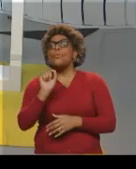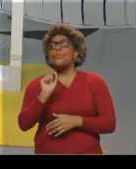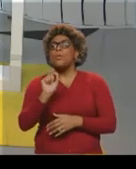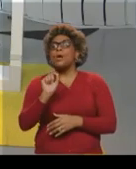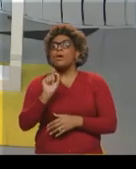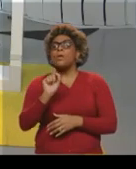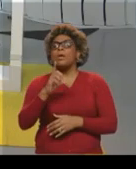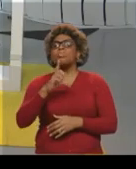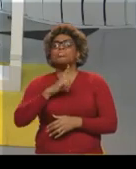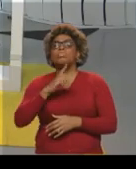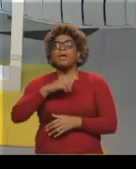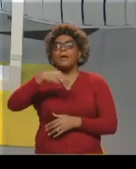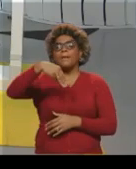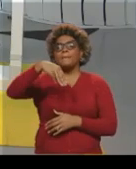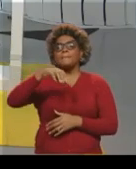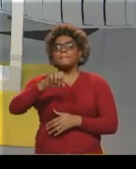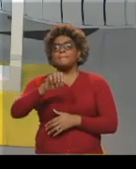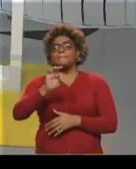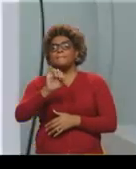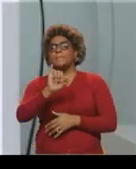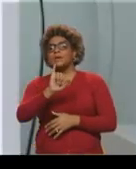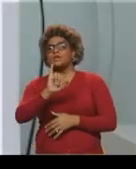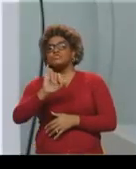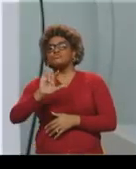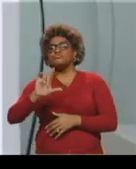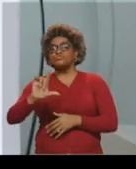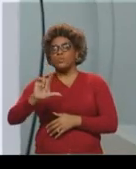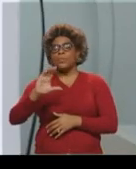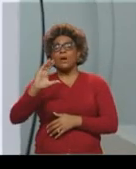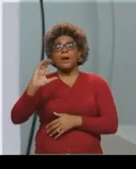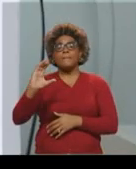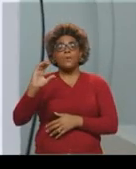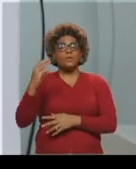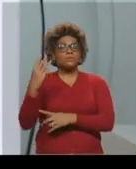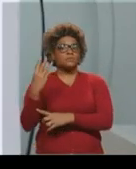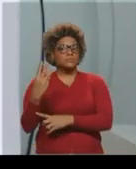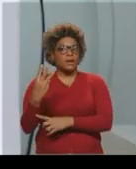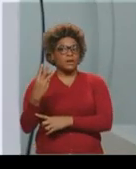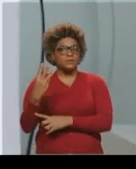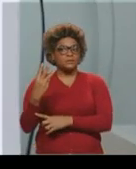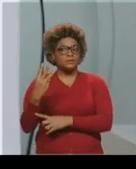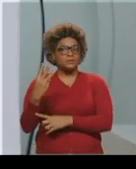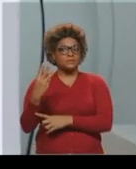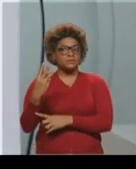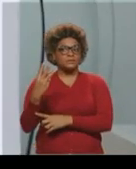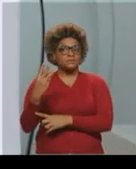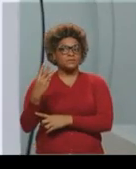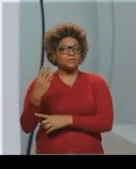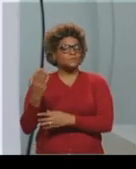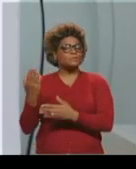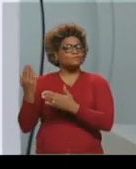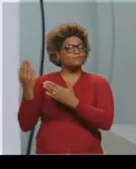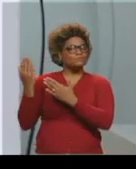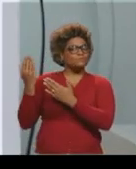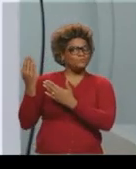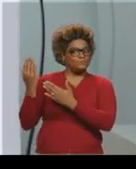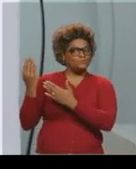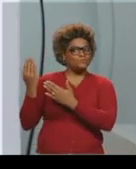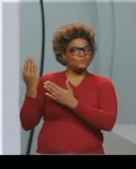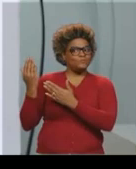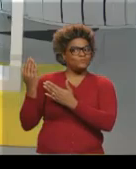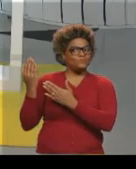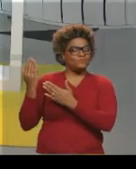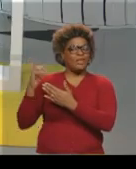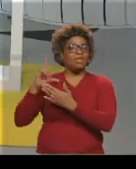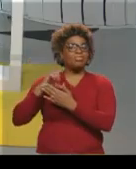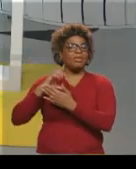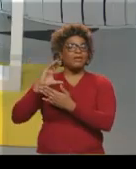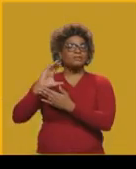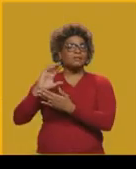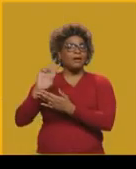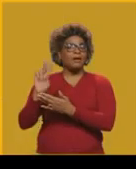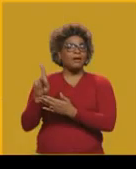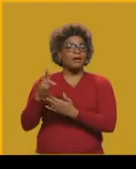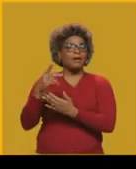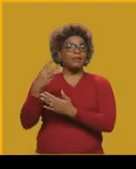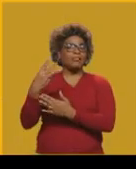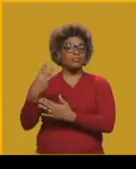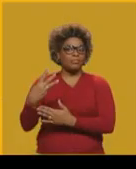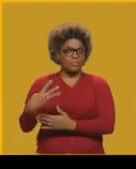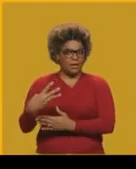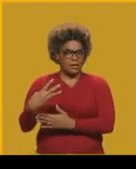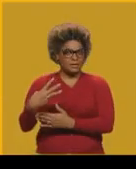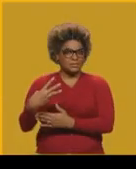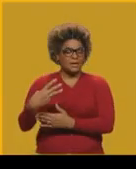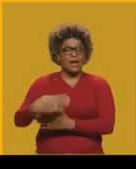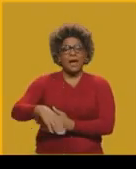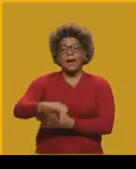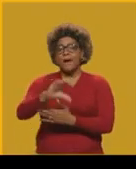carbono 3. Então, 1, 2, 3, aqui eu tenho um metil, ou seja, um CH3. E no